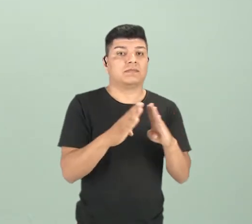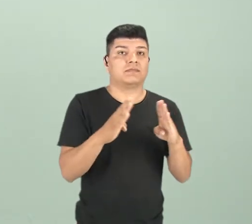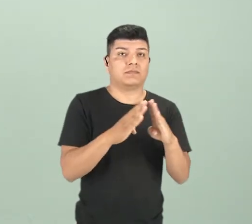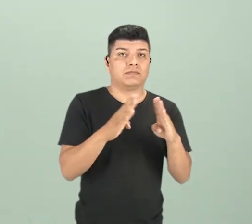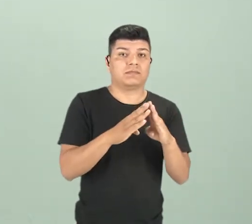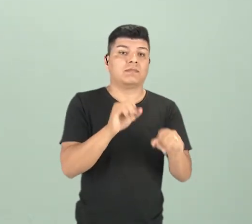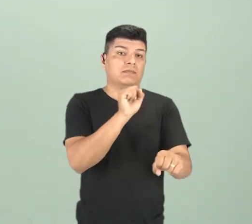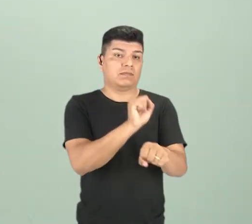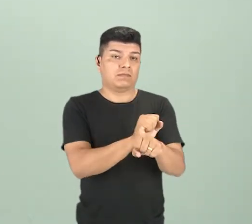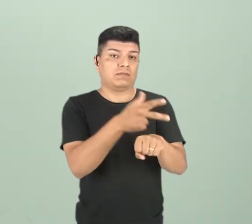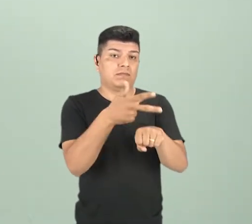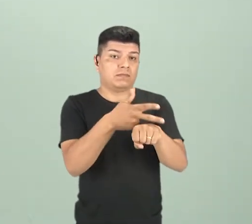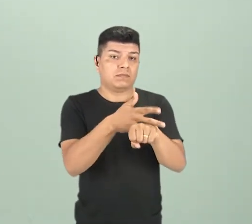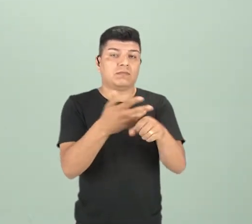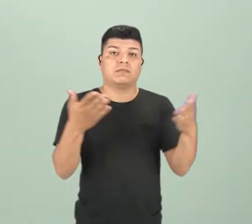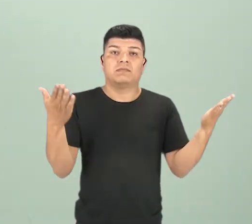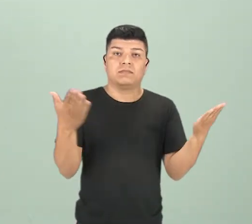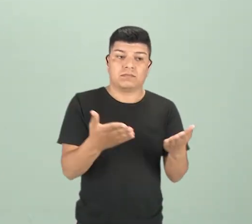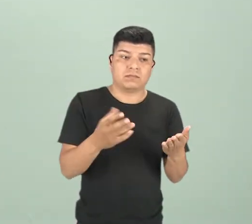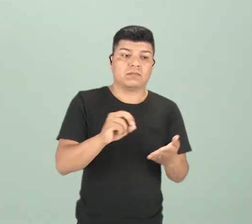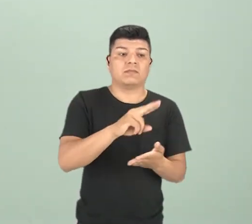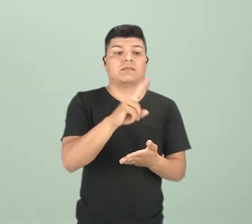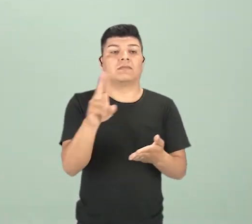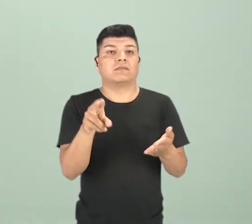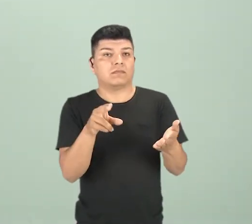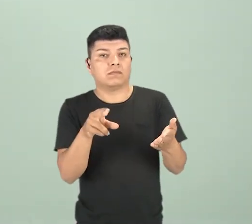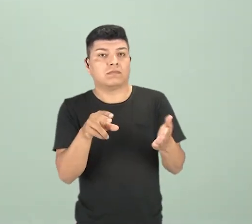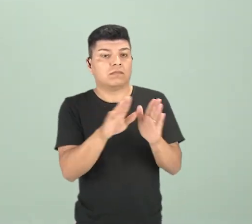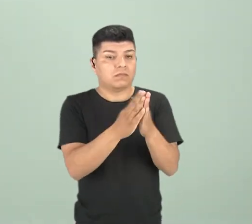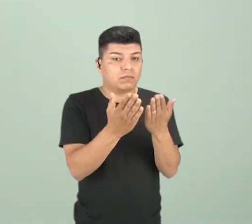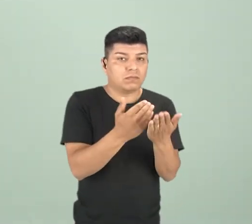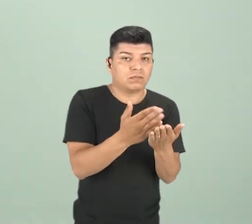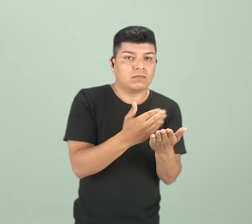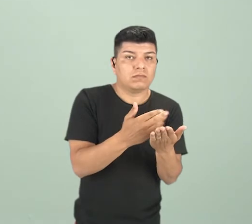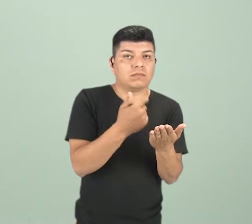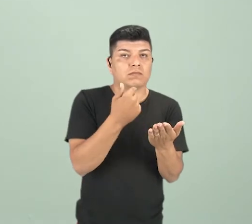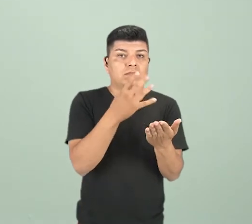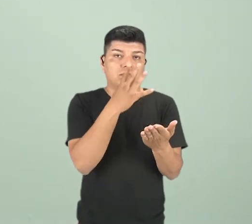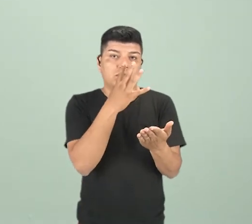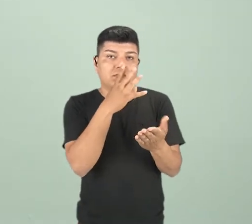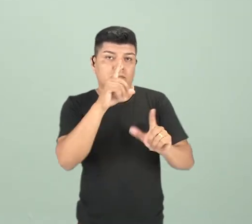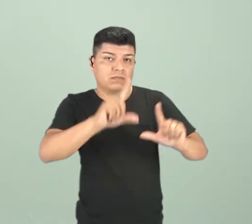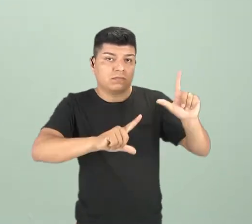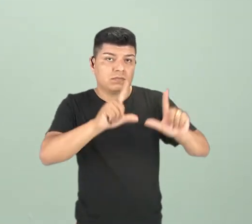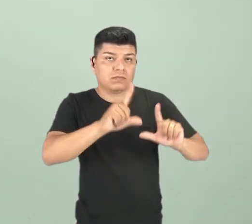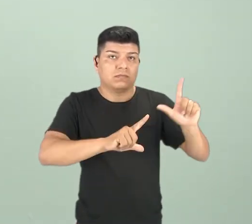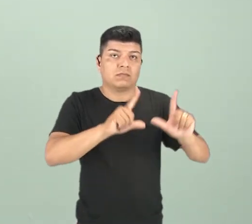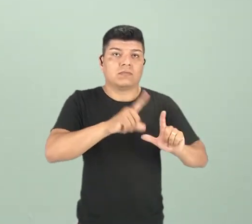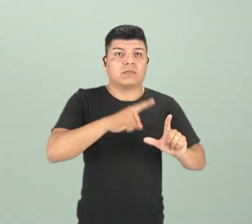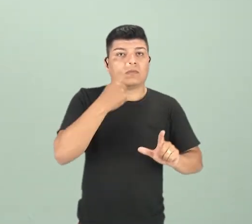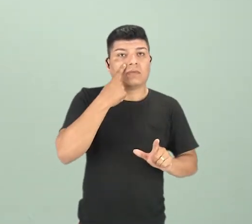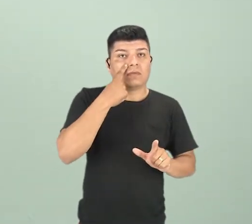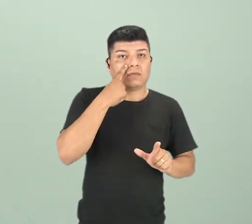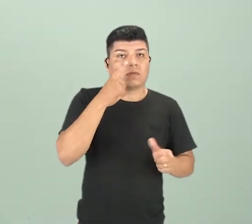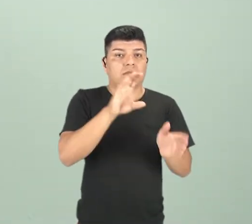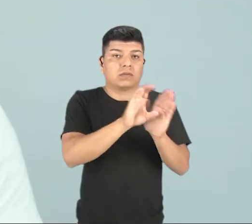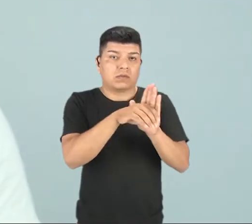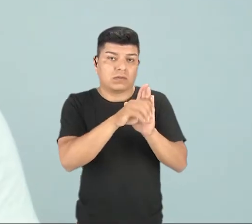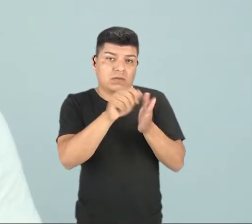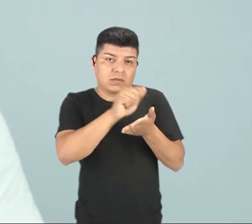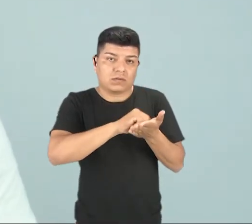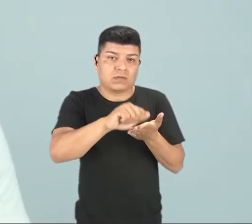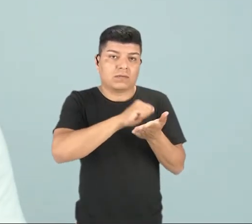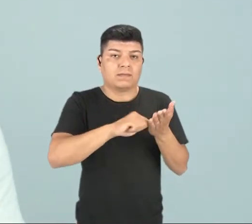pode pausar esse vídeo nesse momento, ou pode ver no seu livro, se você está assistindo na televisão, olhar esse conteúdo e anotar